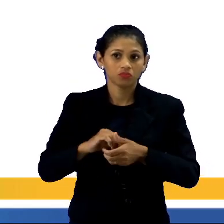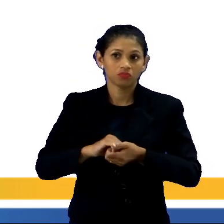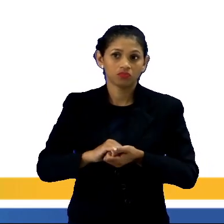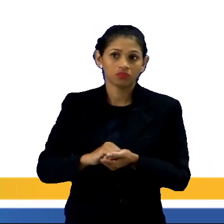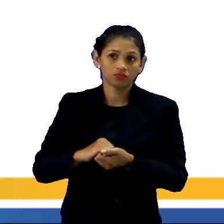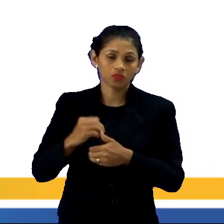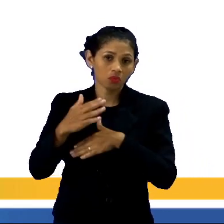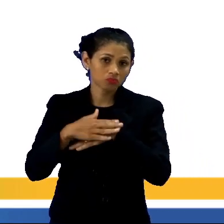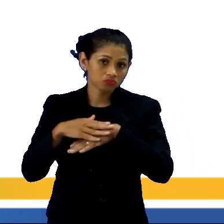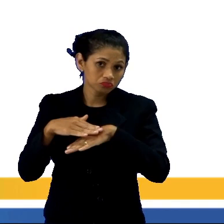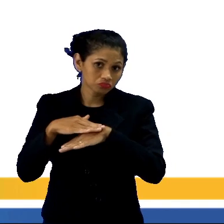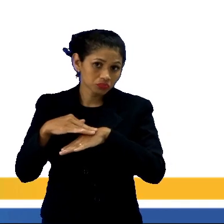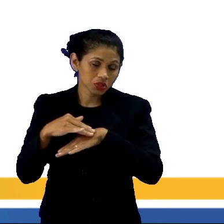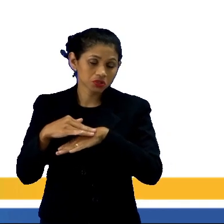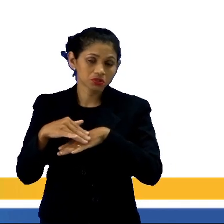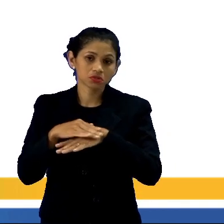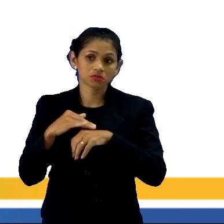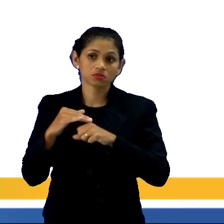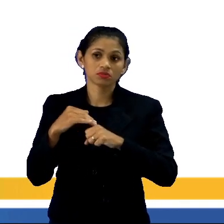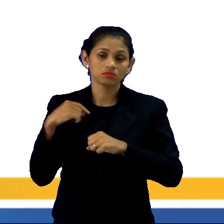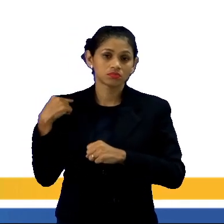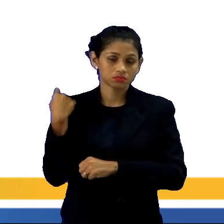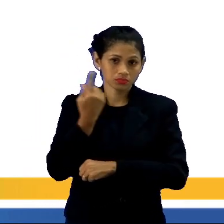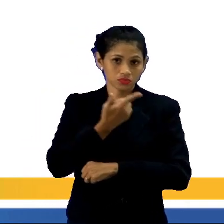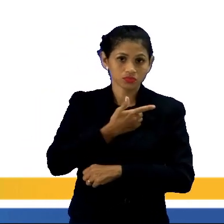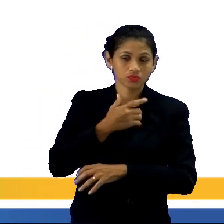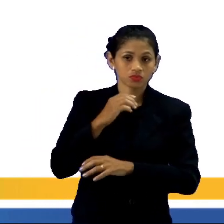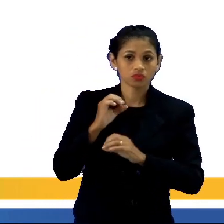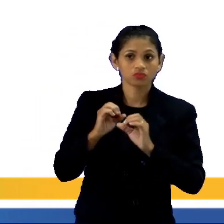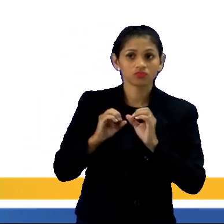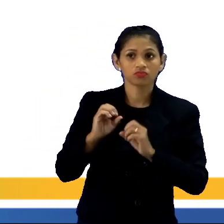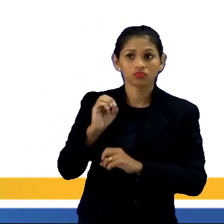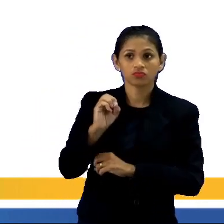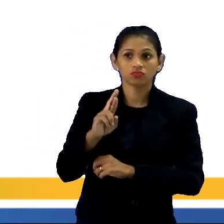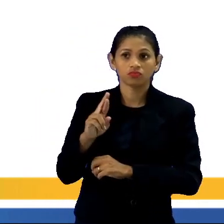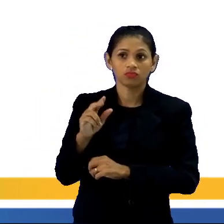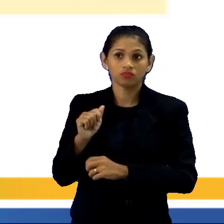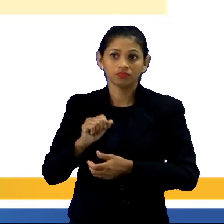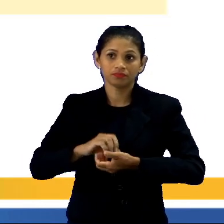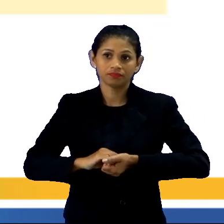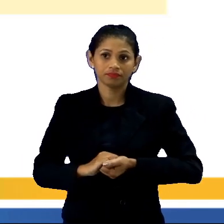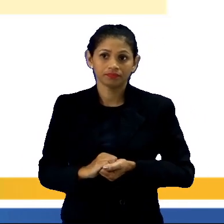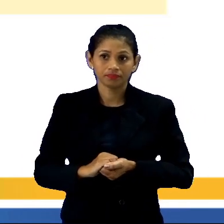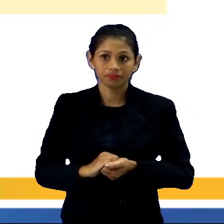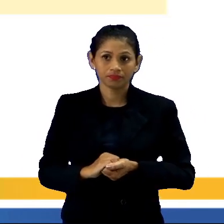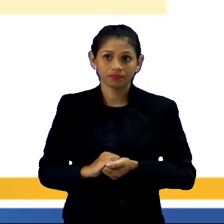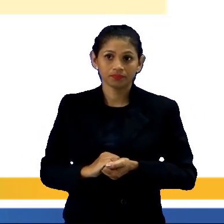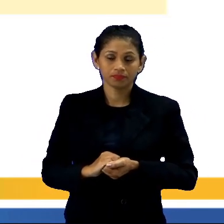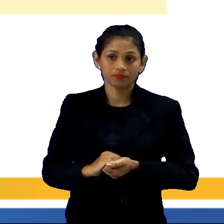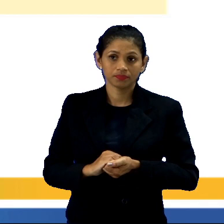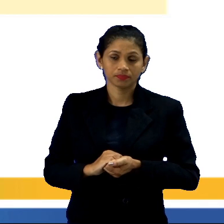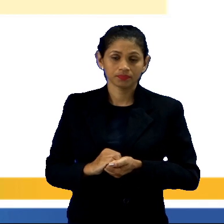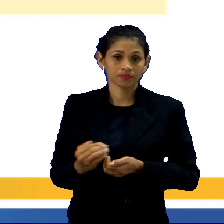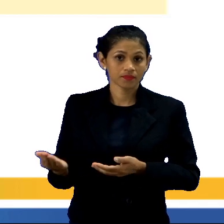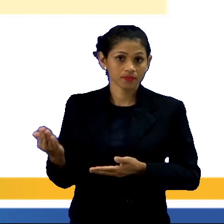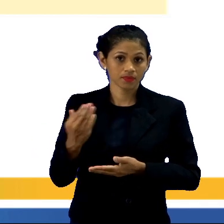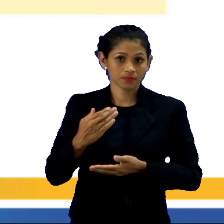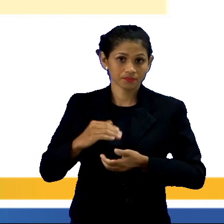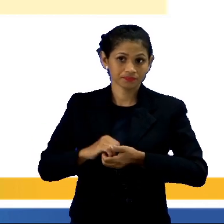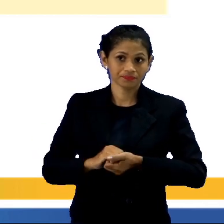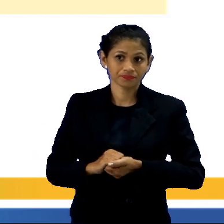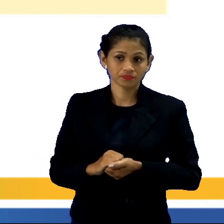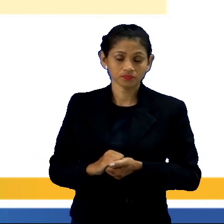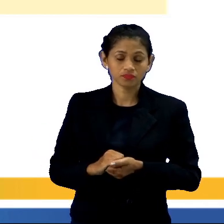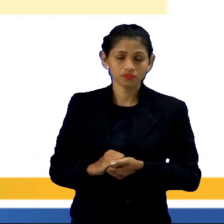mesmo os processos metabólicos que o nosso organismo precisa realizar a todo momento. E aí vamos lá para a parte